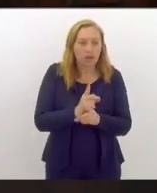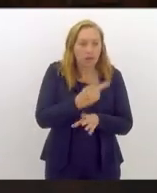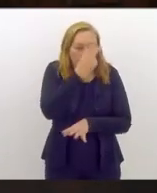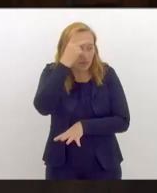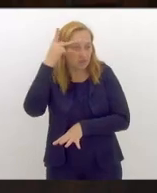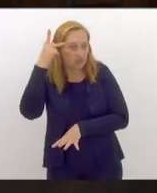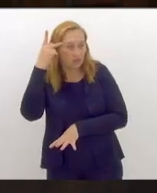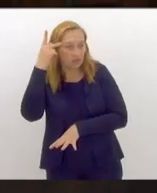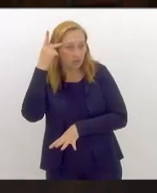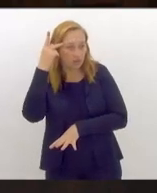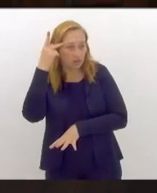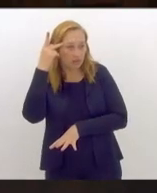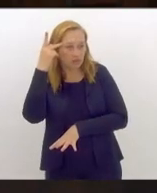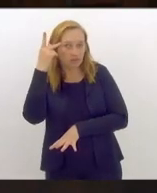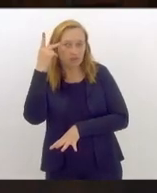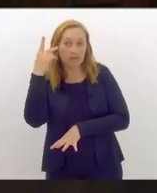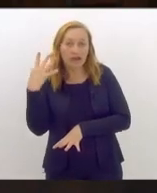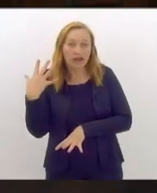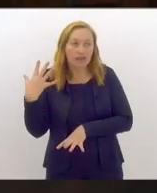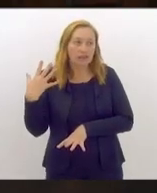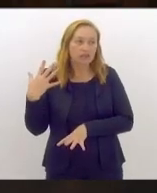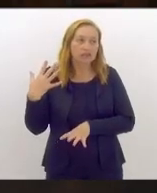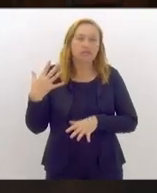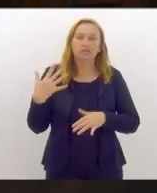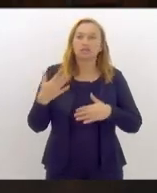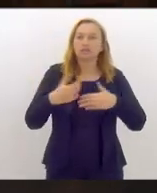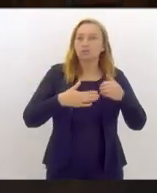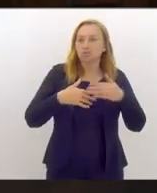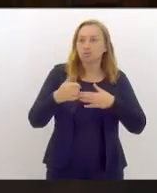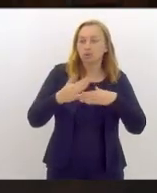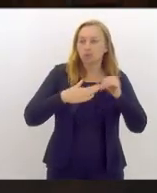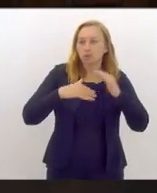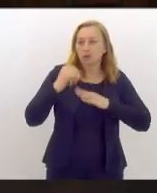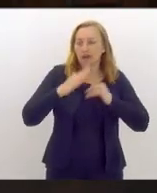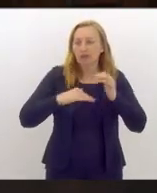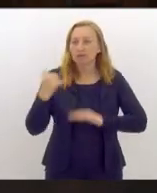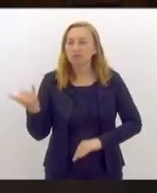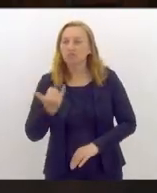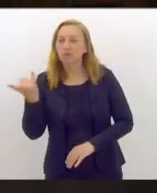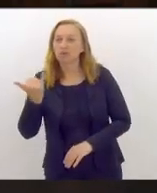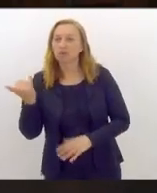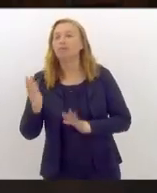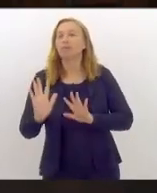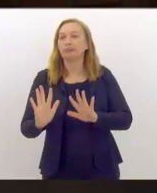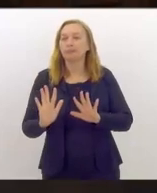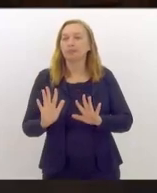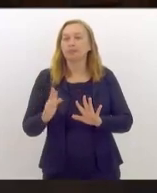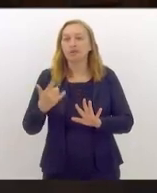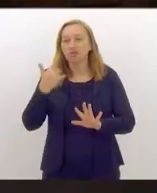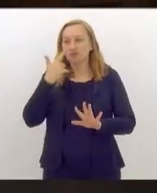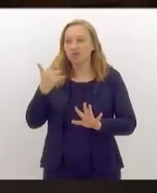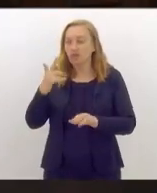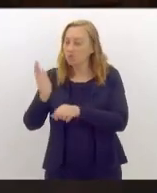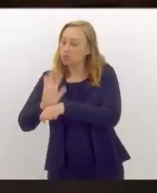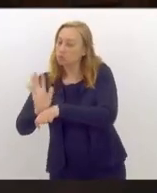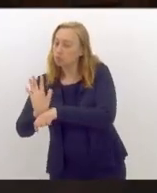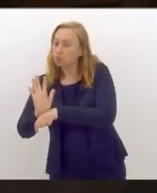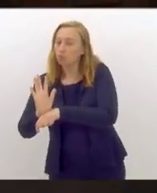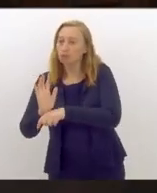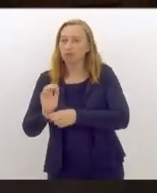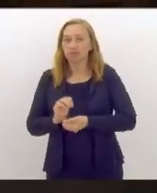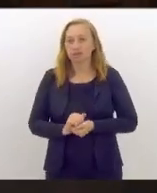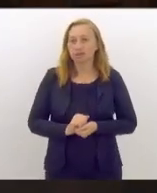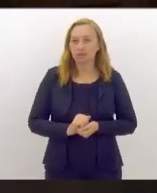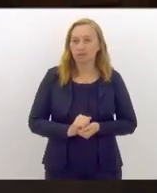talentos ficarem ainda maiores na tela quando quando a gente vê os seus filmes suas séries